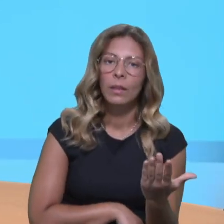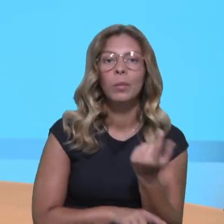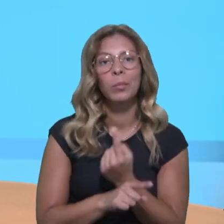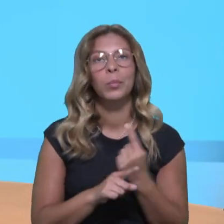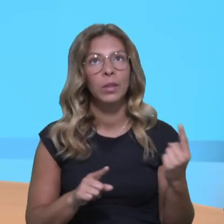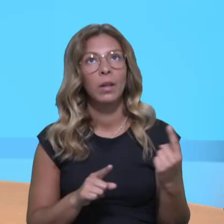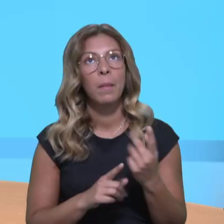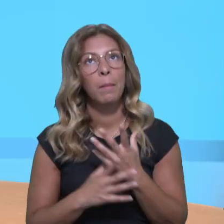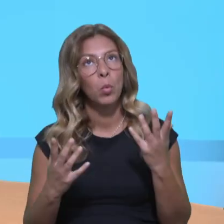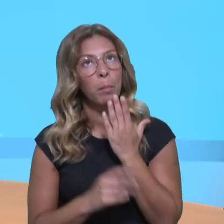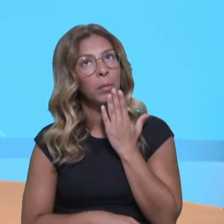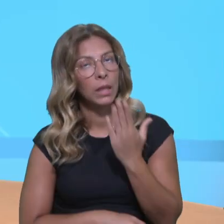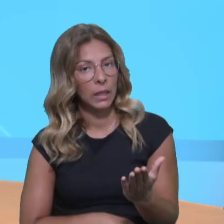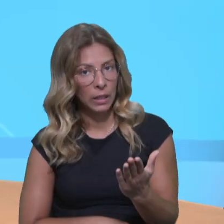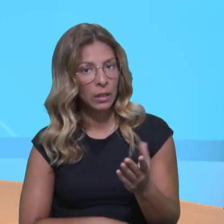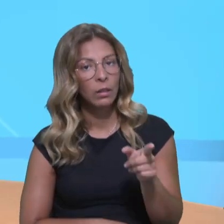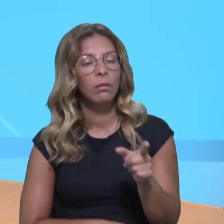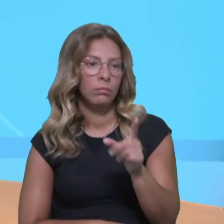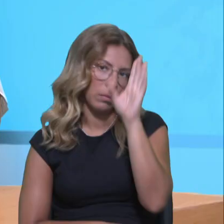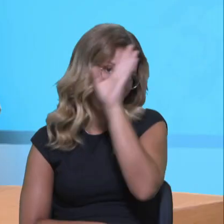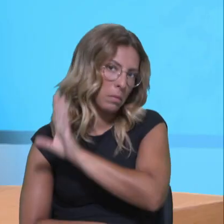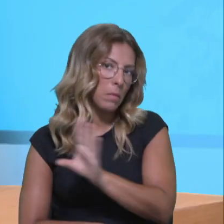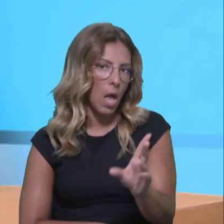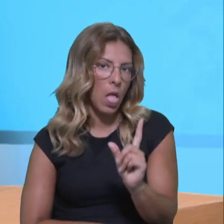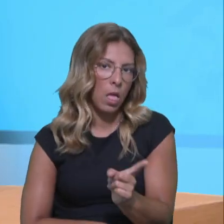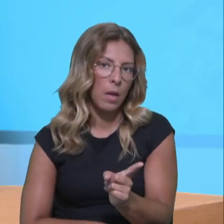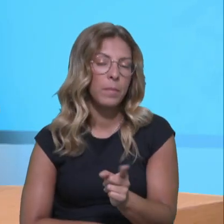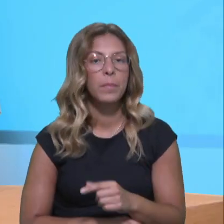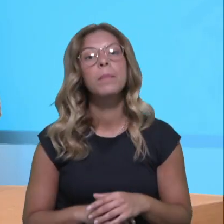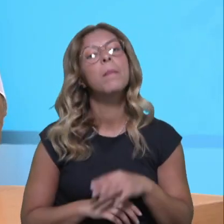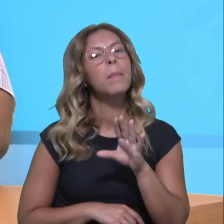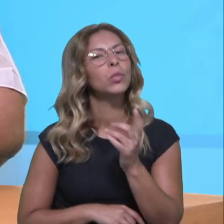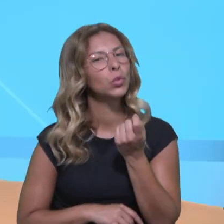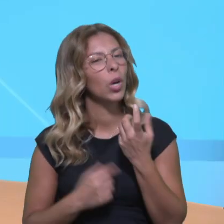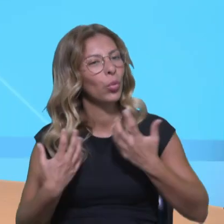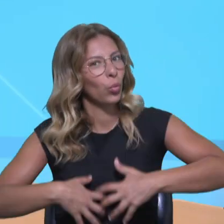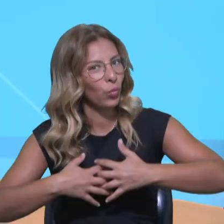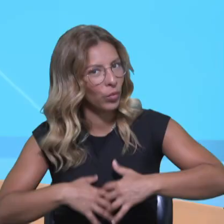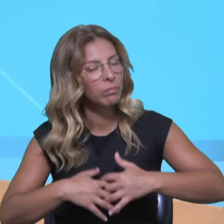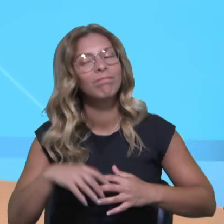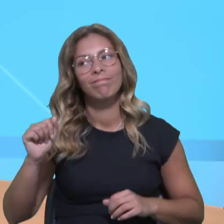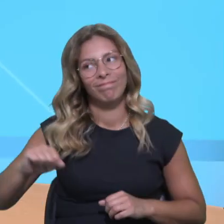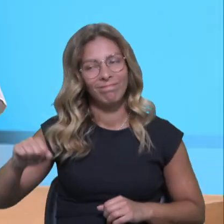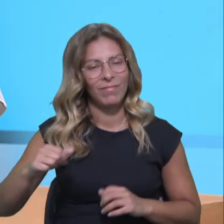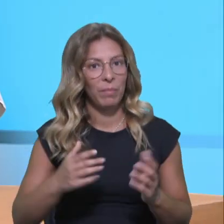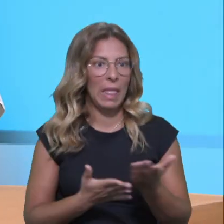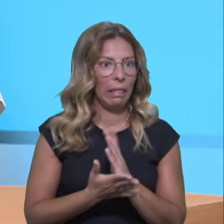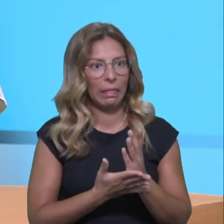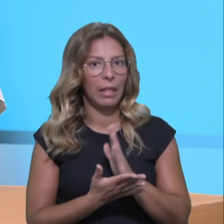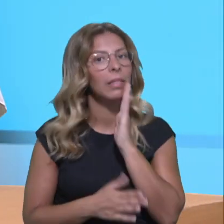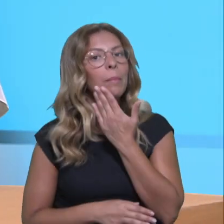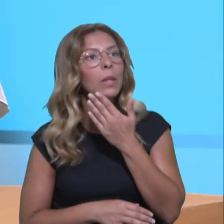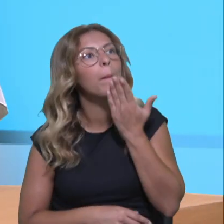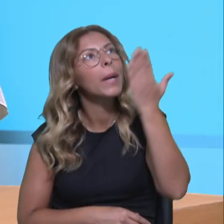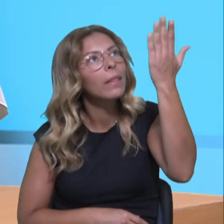esses pedidos são correspondidos. Apesar que isto aqui pode levantar dúvidas, não é? Sim, vê daquilo que a gente pede. Mas